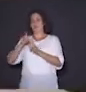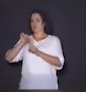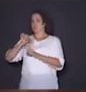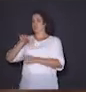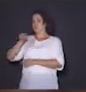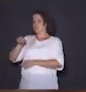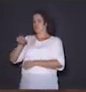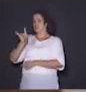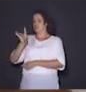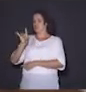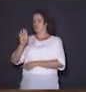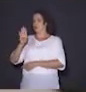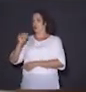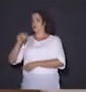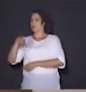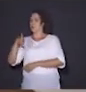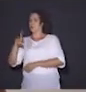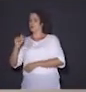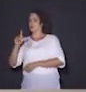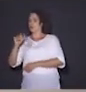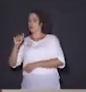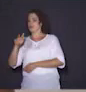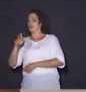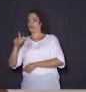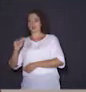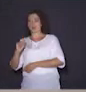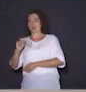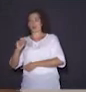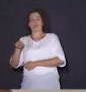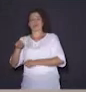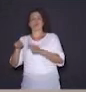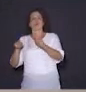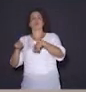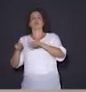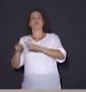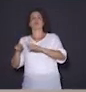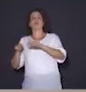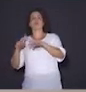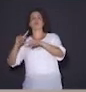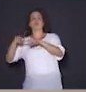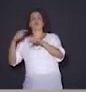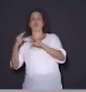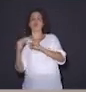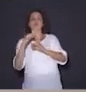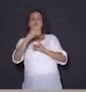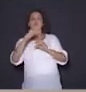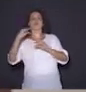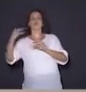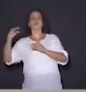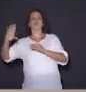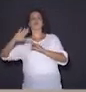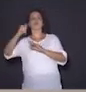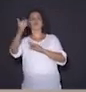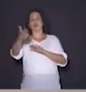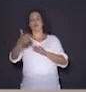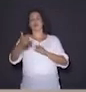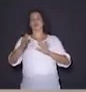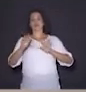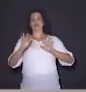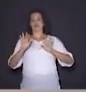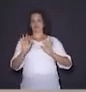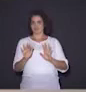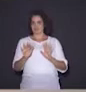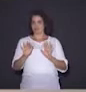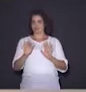ela só ela não vai entrar na conta do quanto a operadora tem que investir ou seja é a mudança da lei geral de